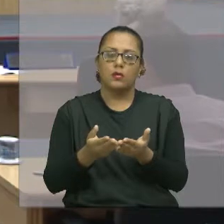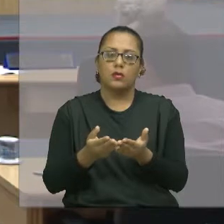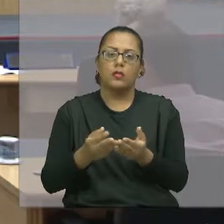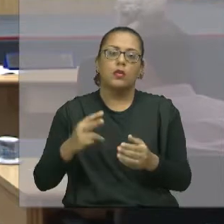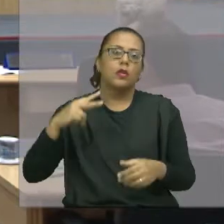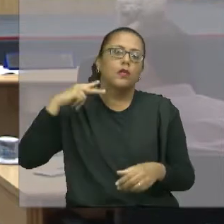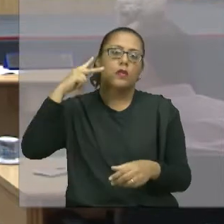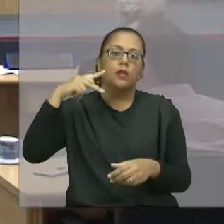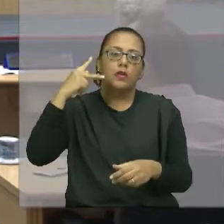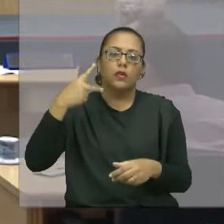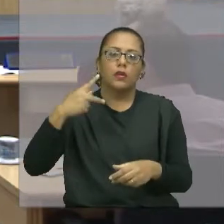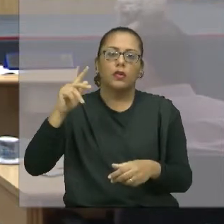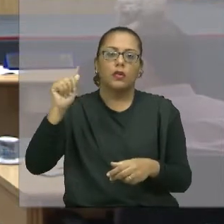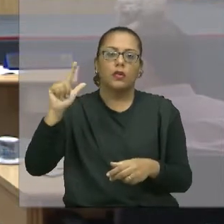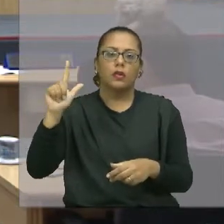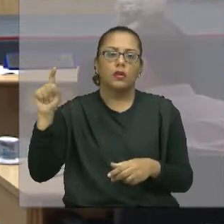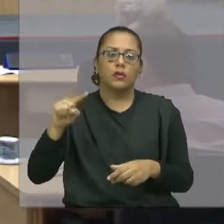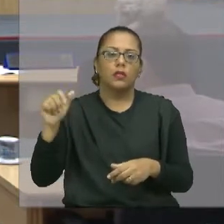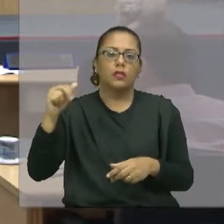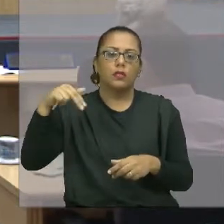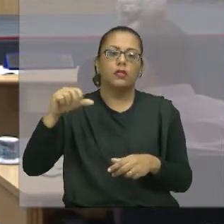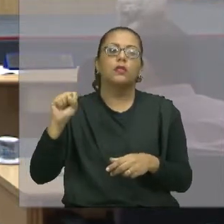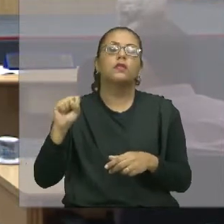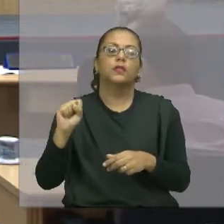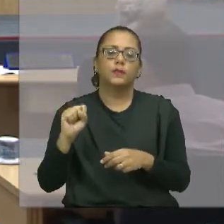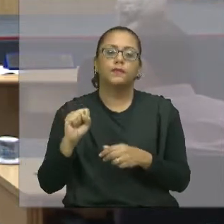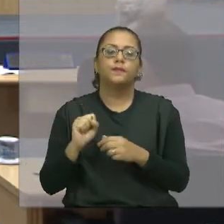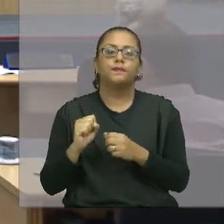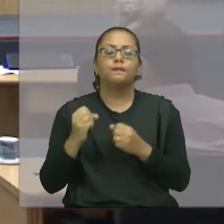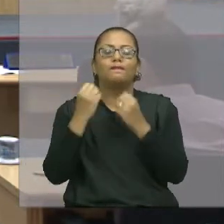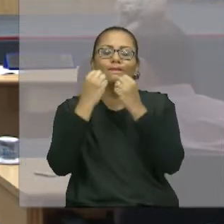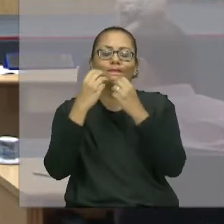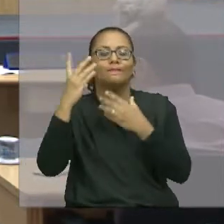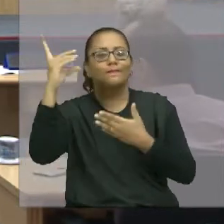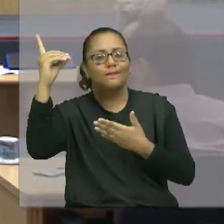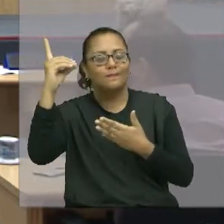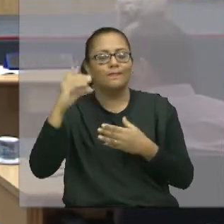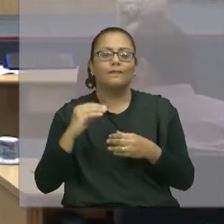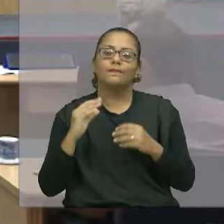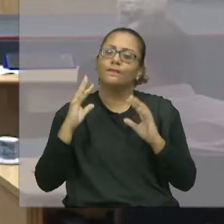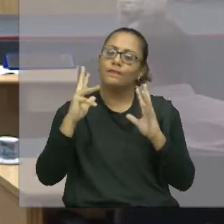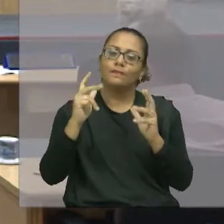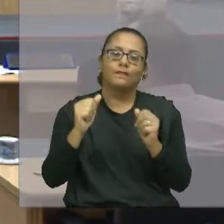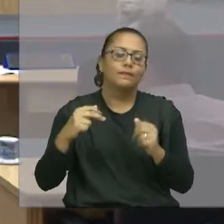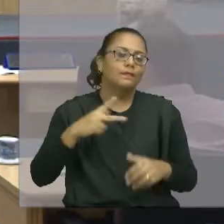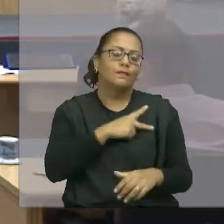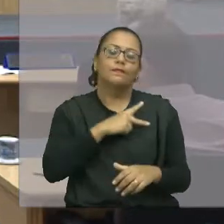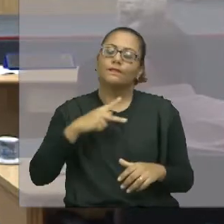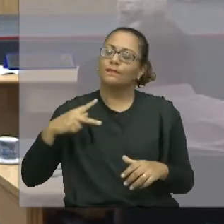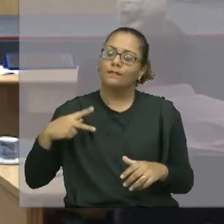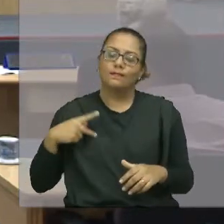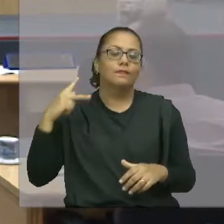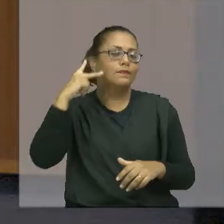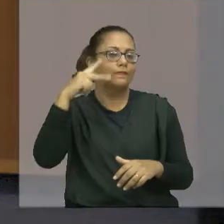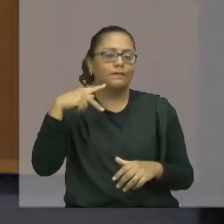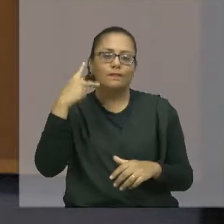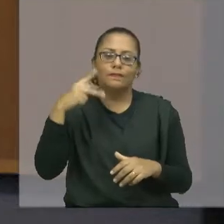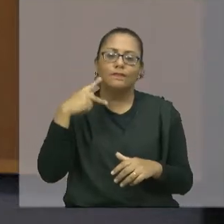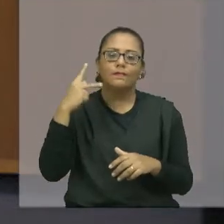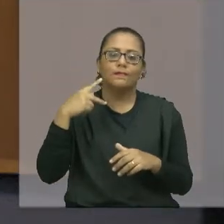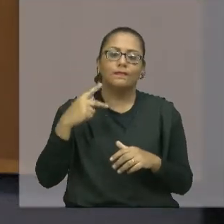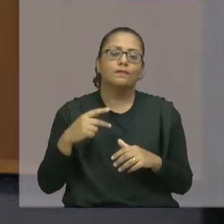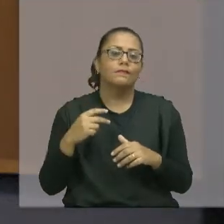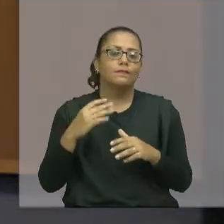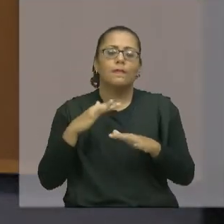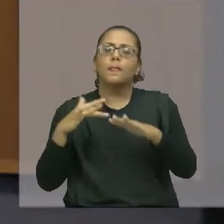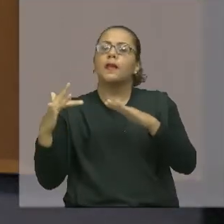Camargo. Bom dia, senhor presidente. Bom dia, colegas vereadores. Vocês nos acompanham através das redes sociais, da